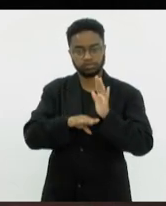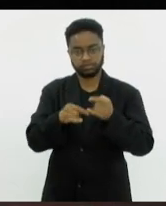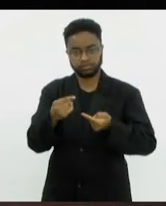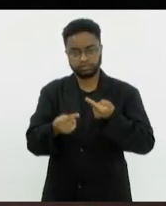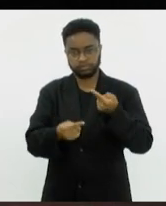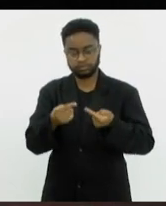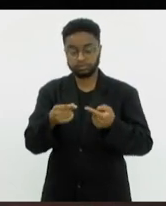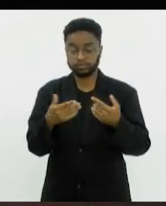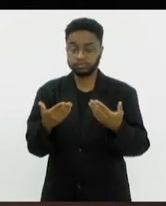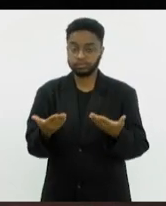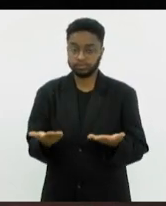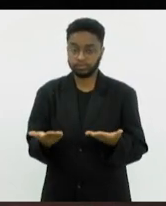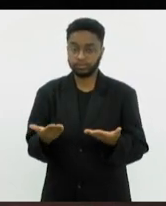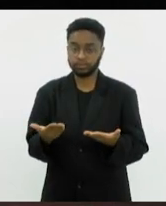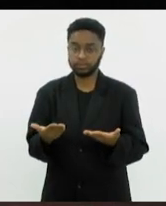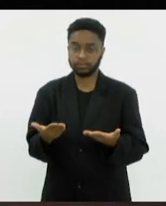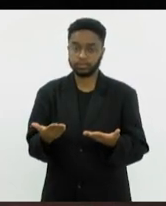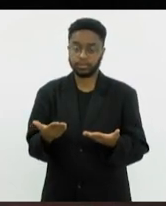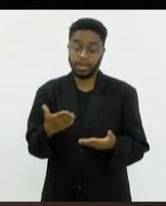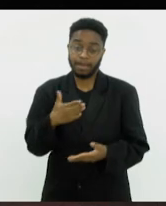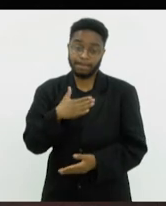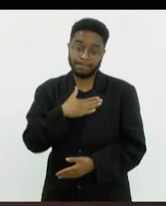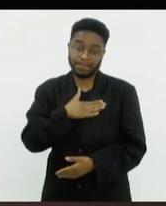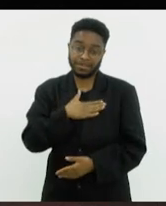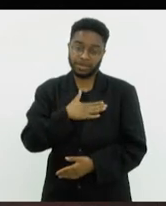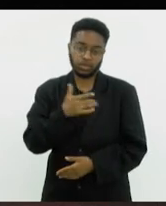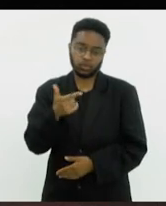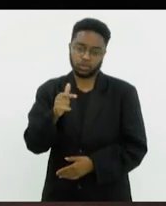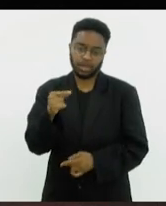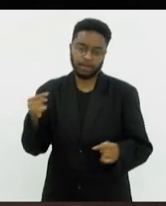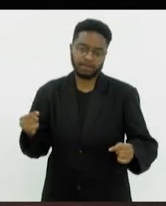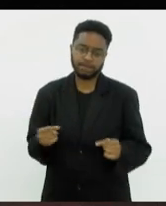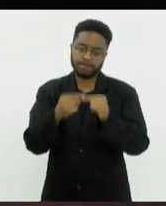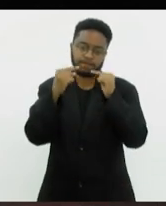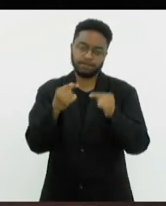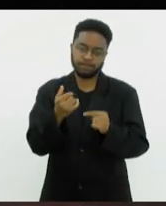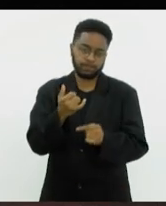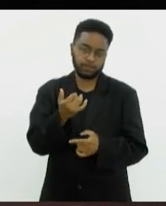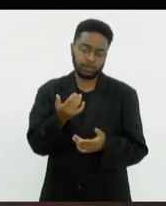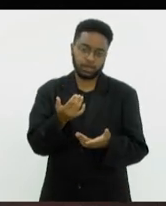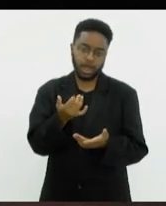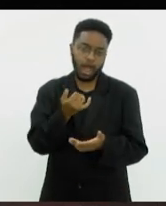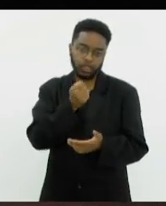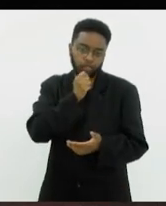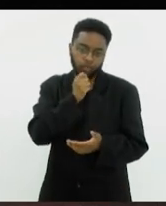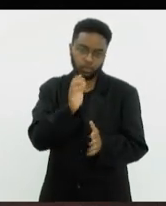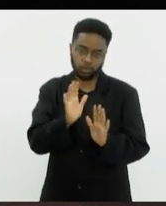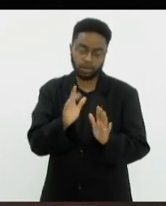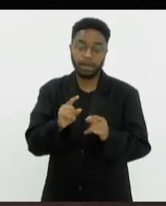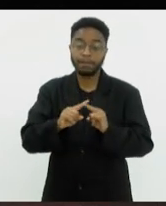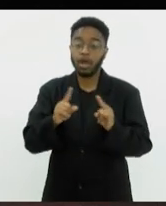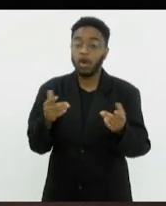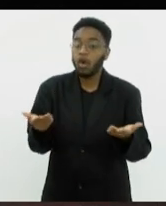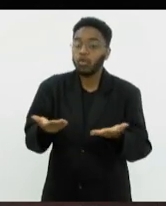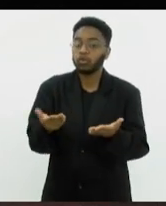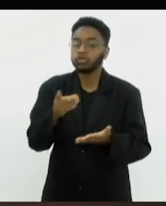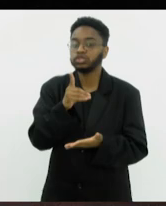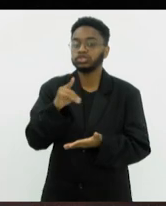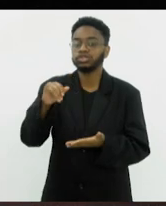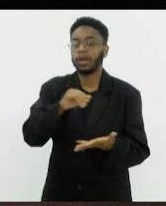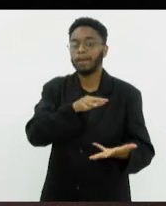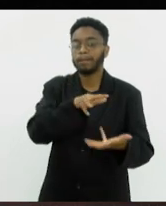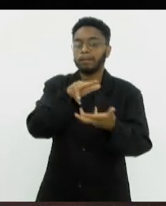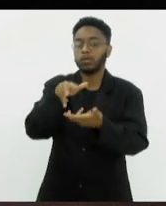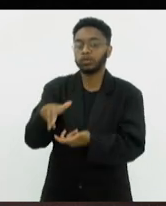E, como para mim não existe coincidência, hoje é o Dia Mundial